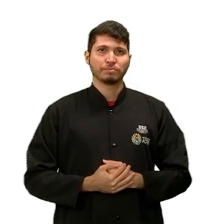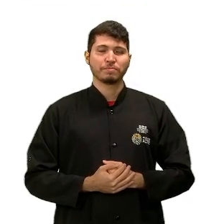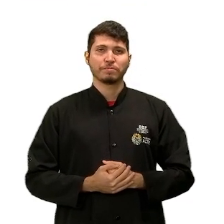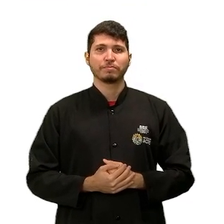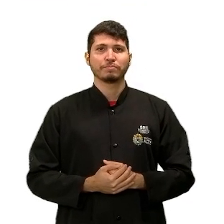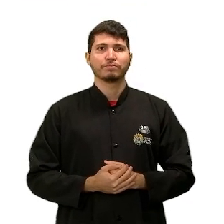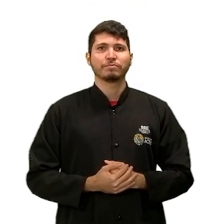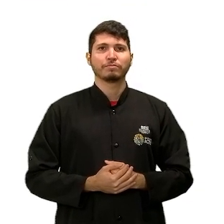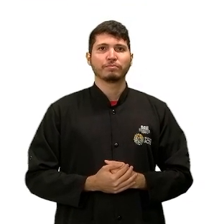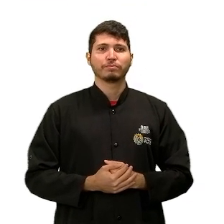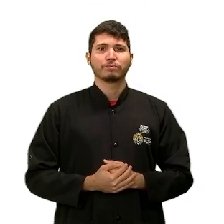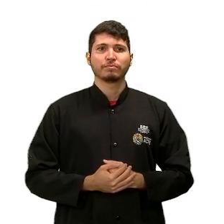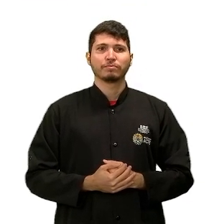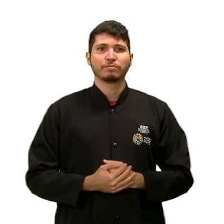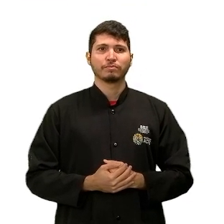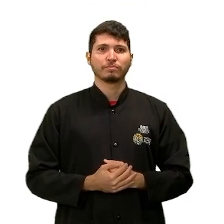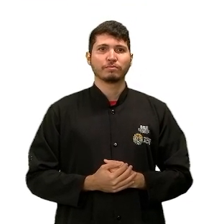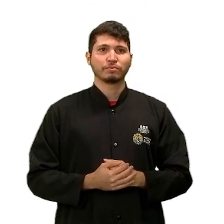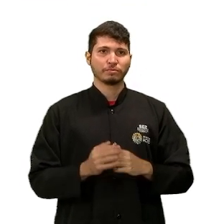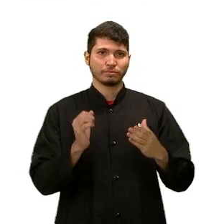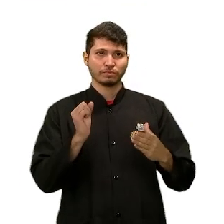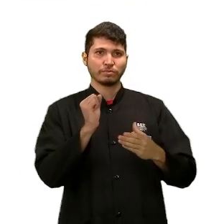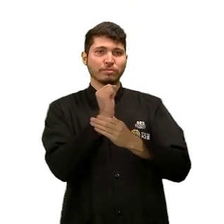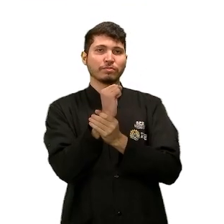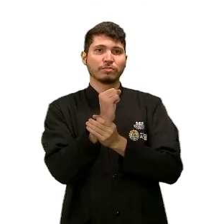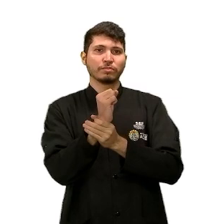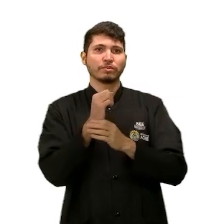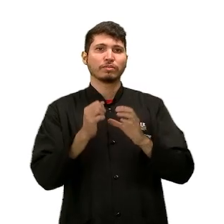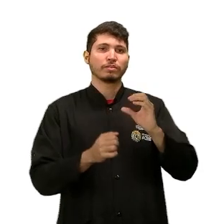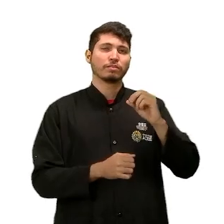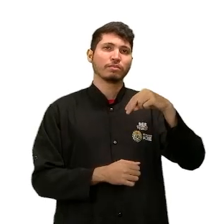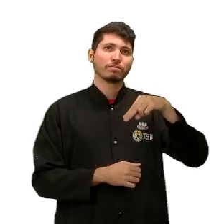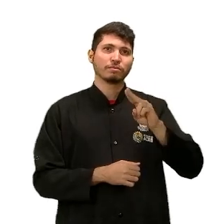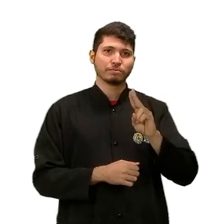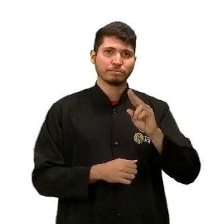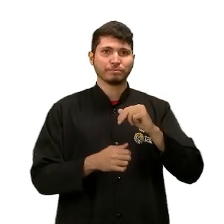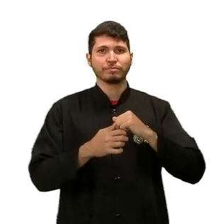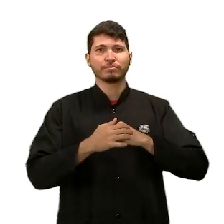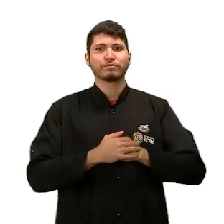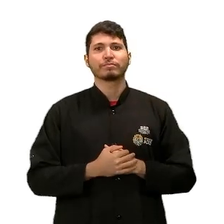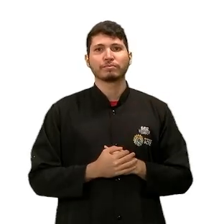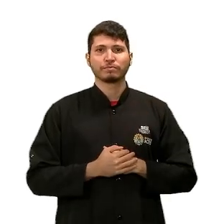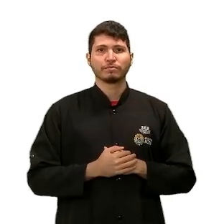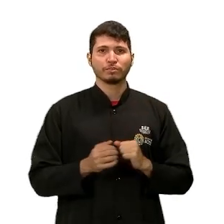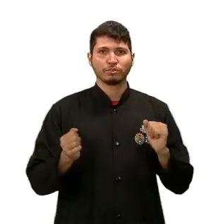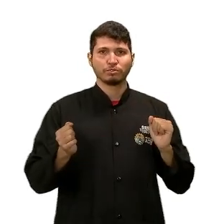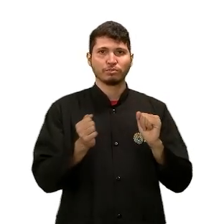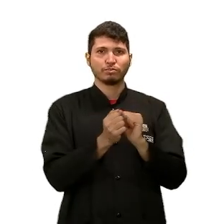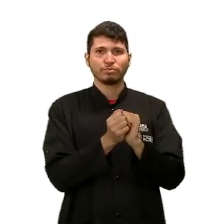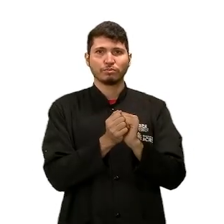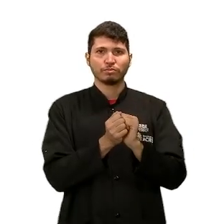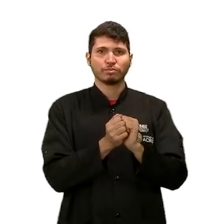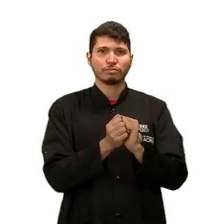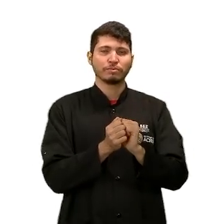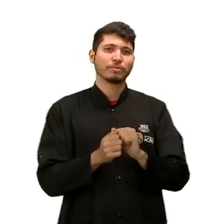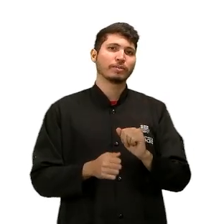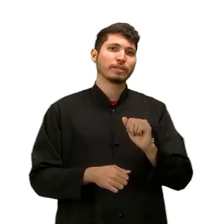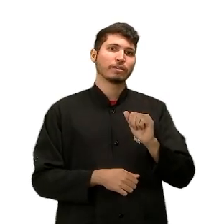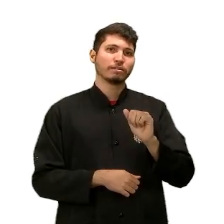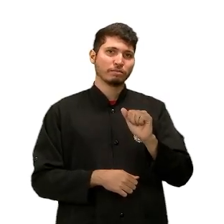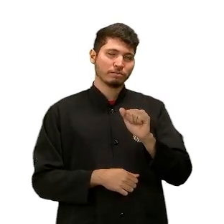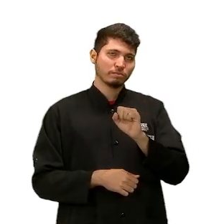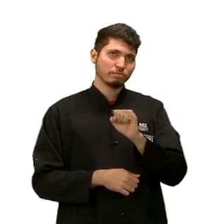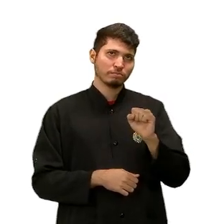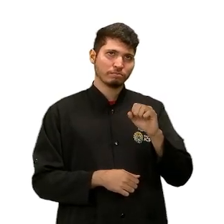assim: o Conselho de Segurança da Organização das Nações Unidas, ONU, é junto com a Assembleia Geral um dos